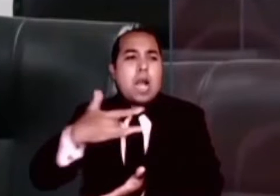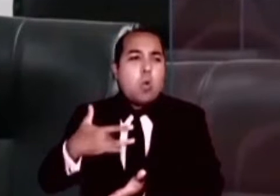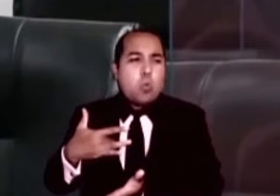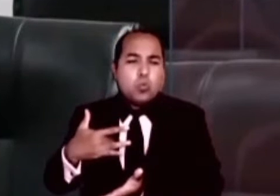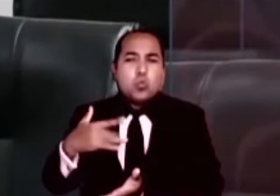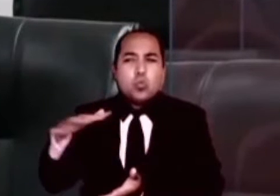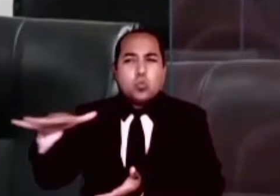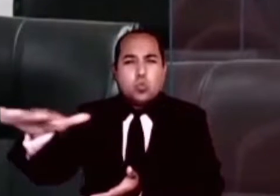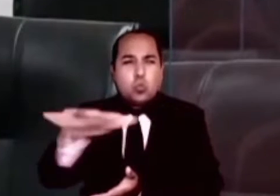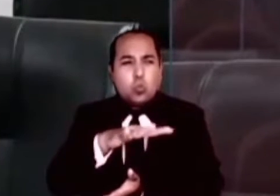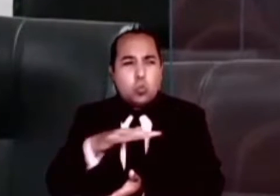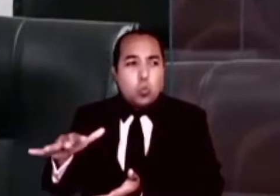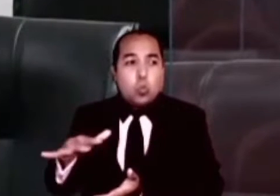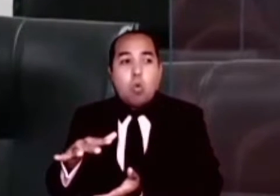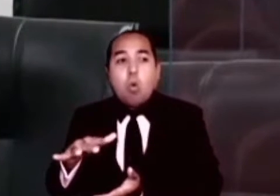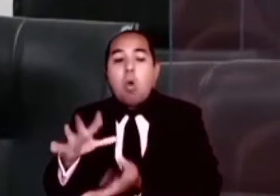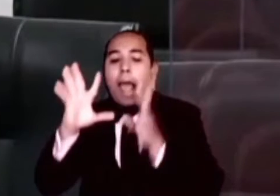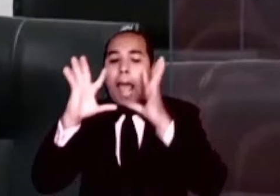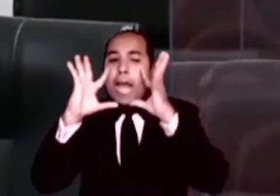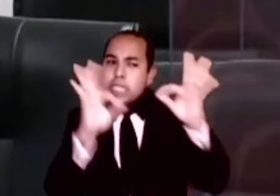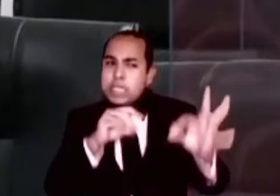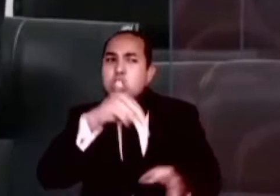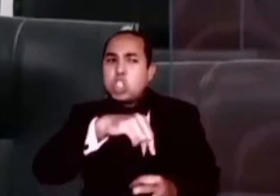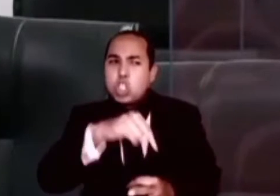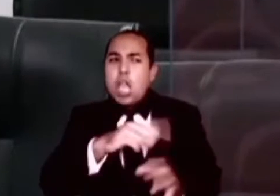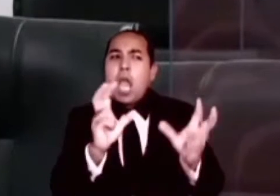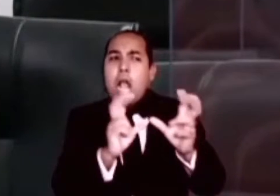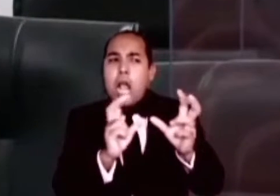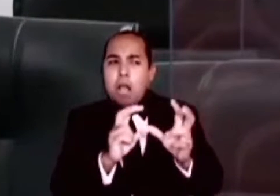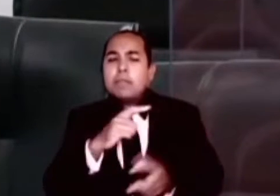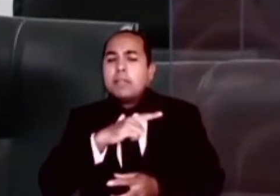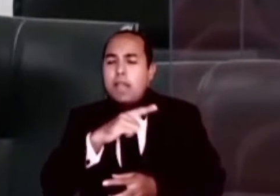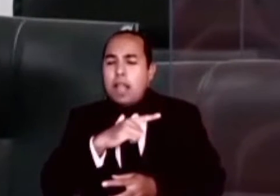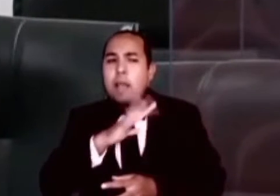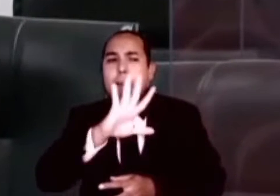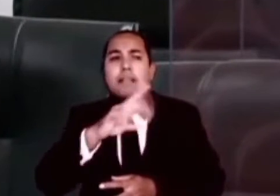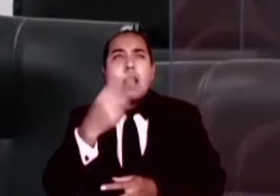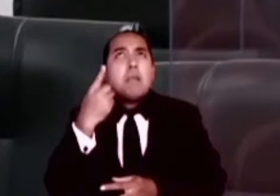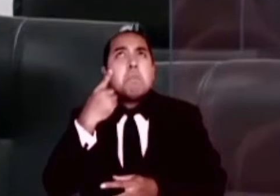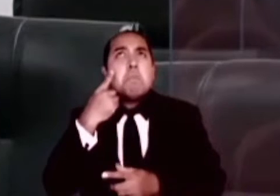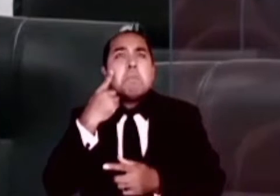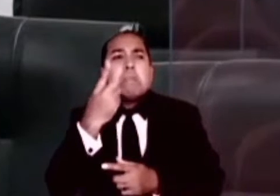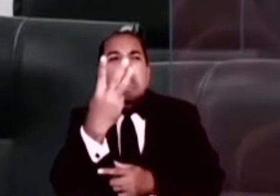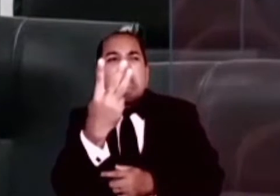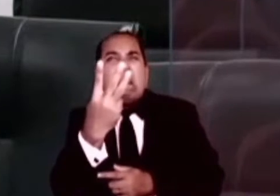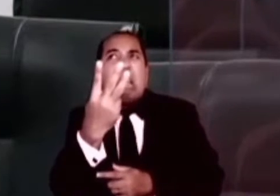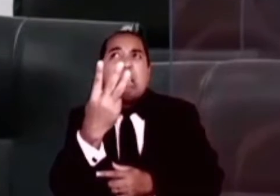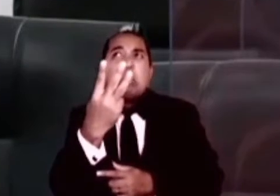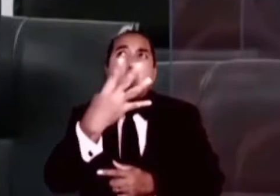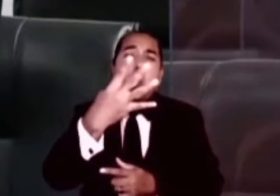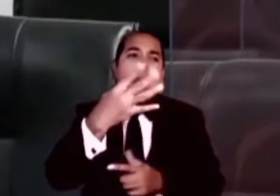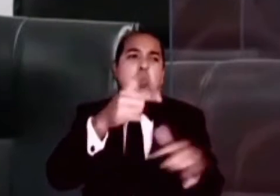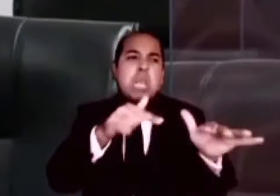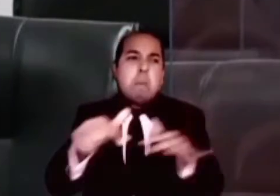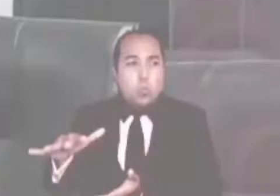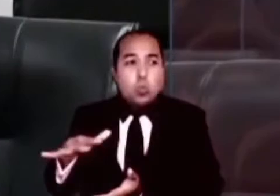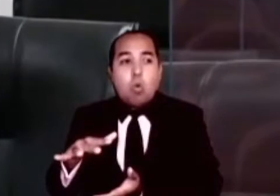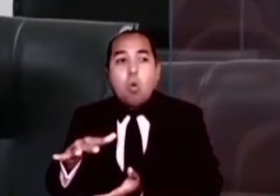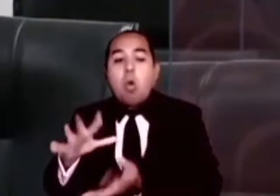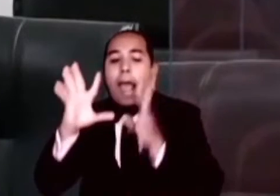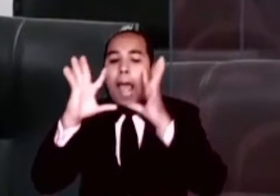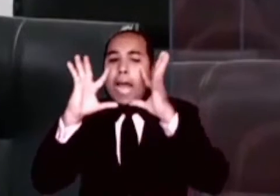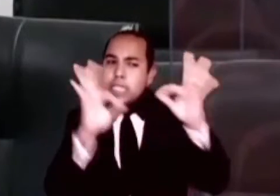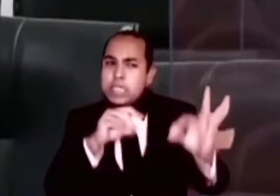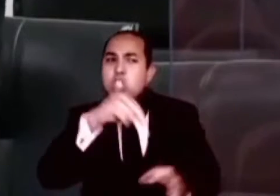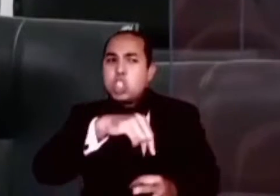para os diabéticos da cidade na rede e de profissionais no Centro de Especialidades Dona Alba. Já tem